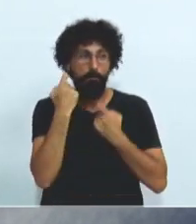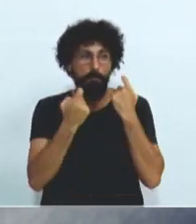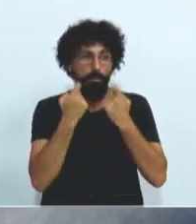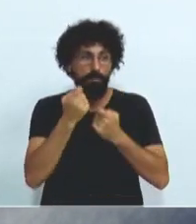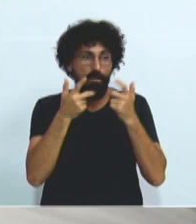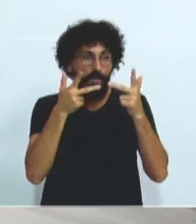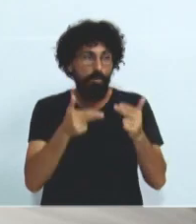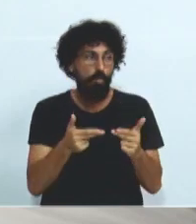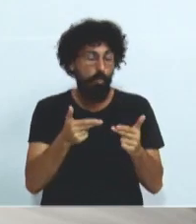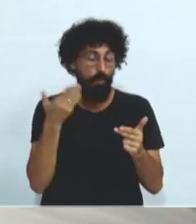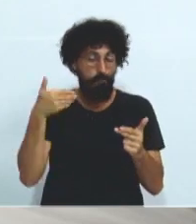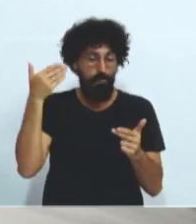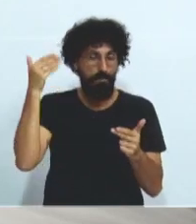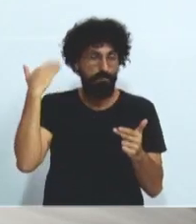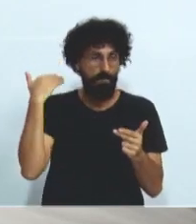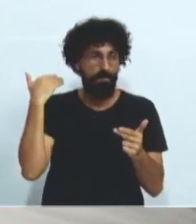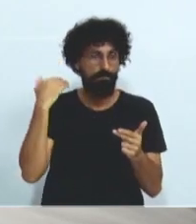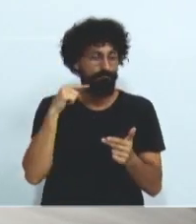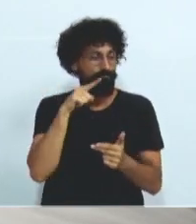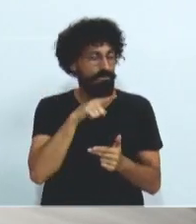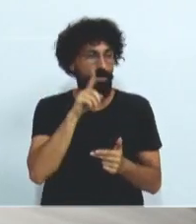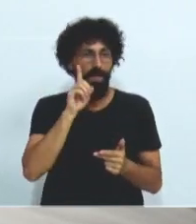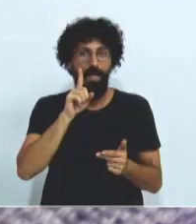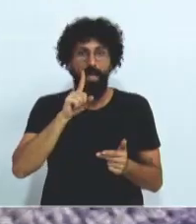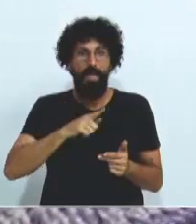no início. A Suzana é tudo para mim.